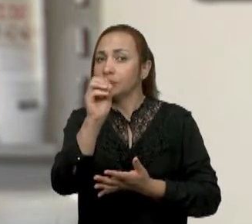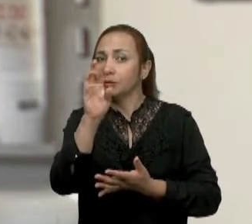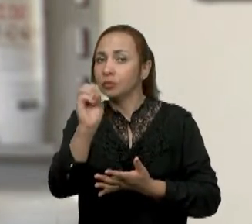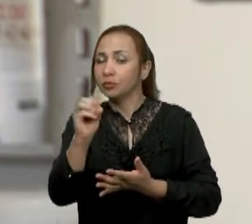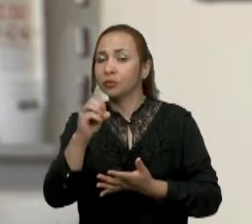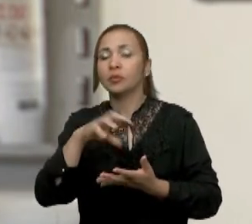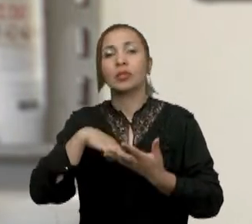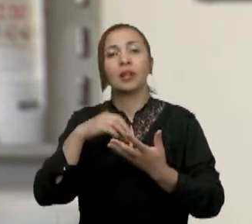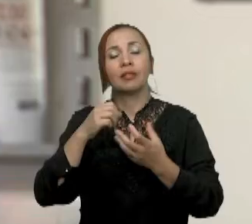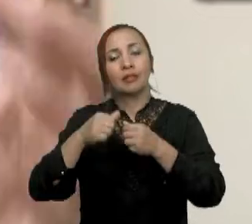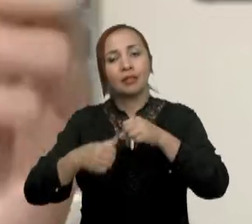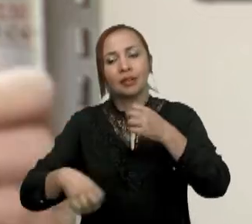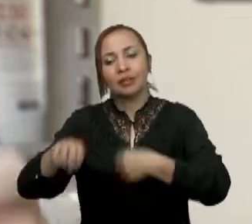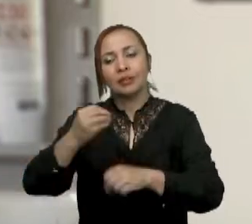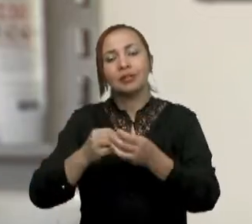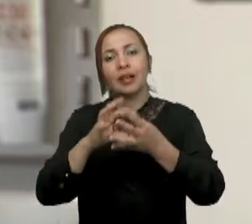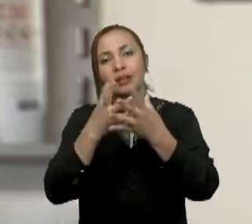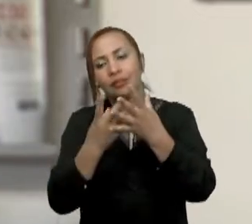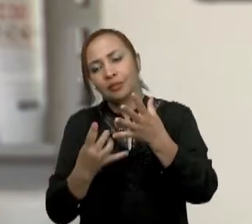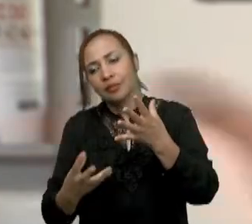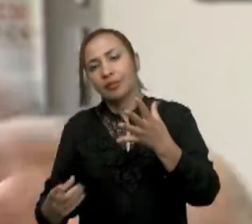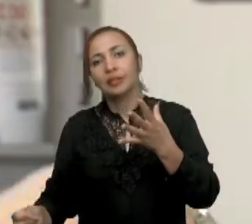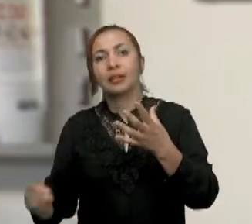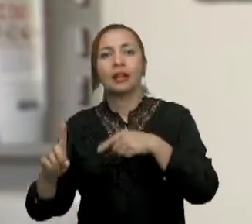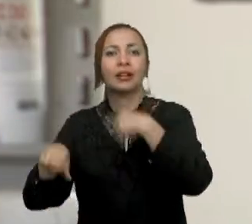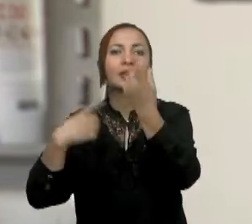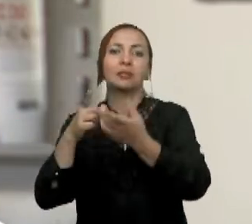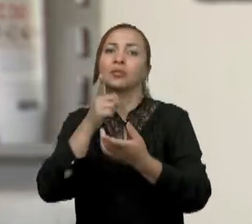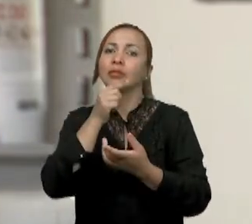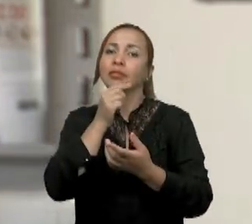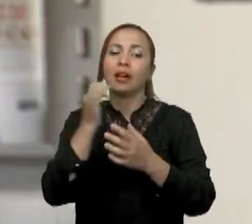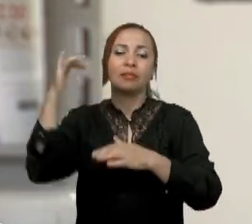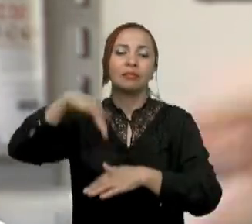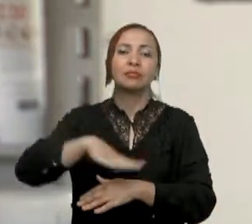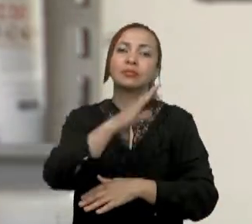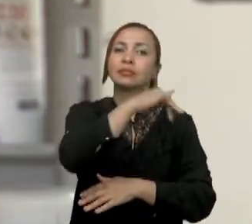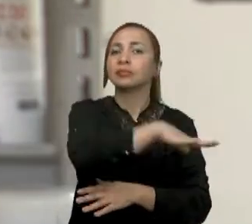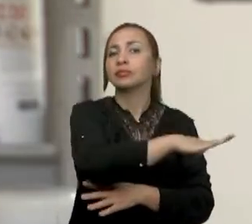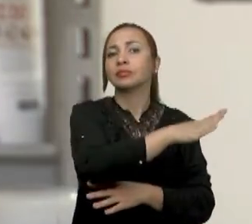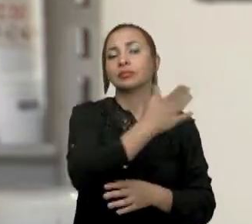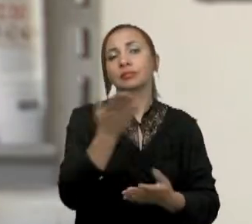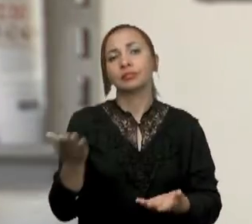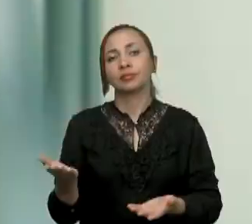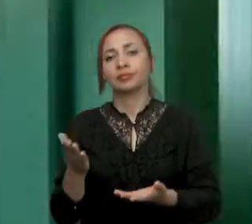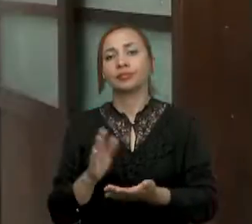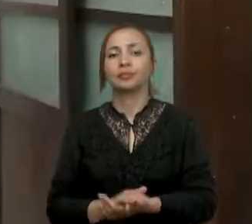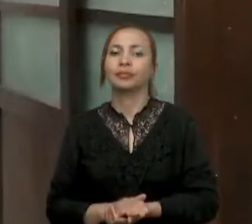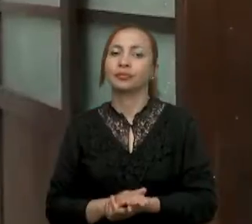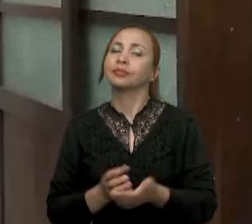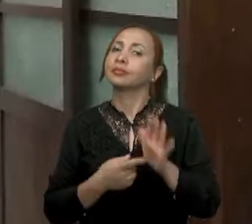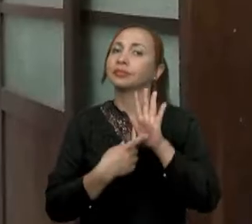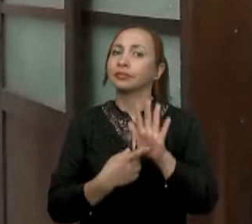na pia na e ali desce né vai para o esgoto e acaba chegando ao mar isso nos mostra